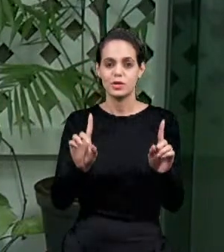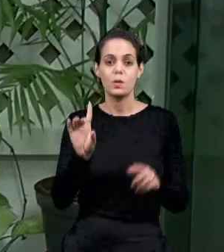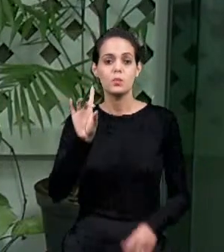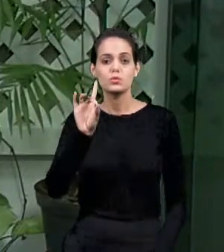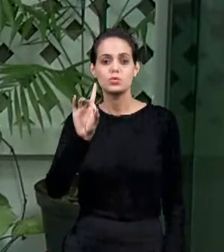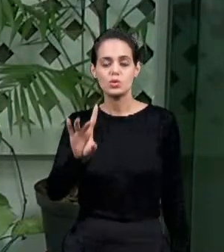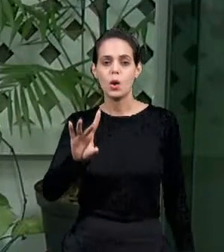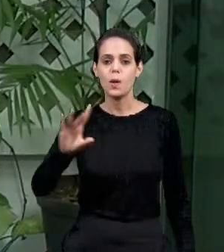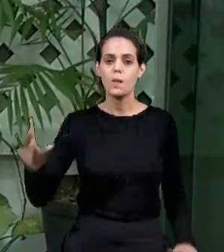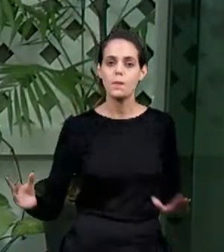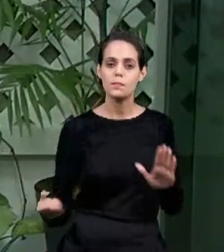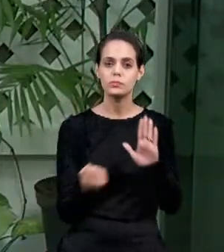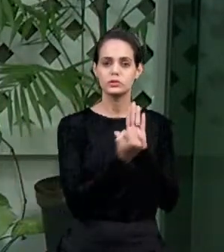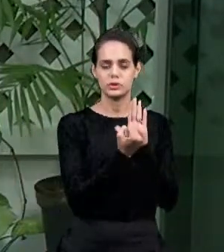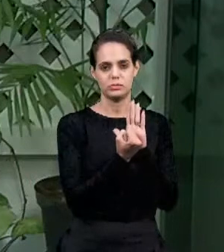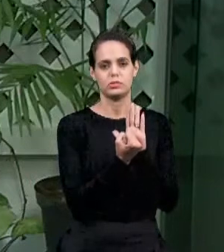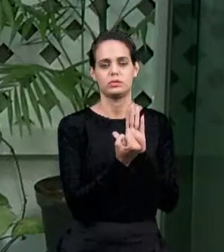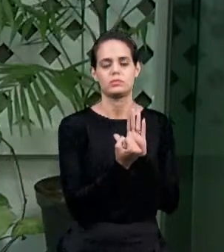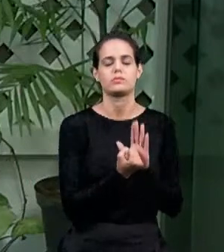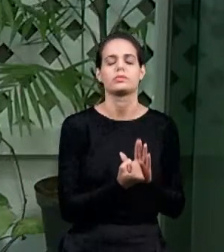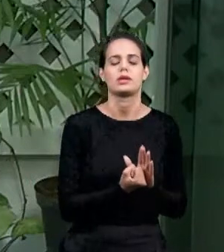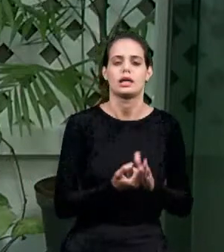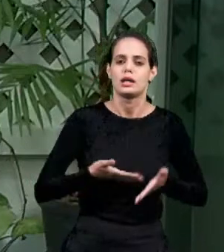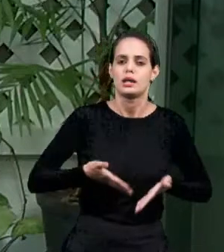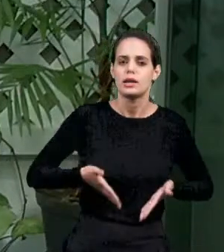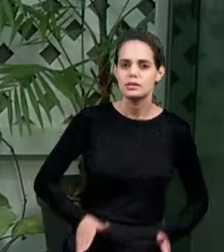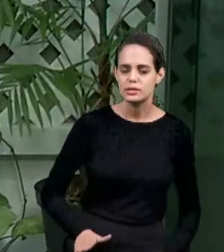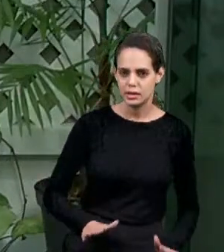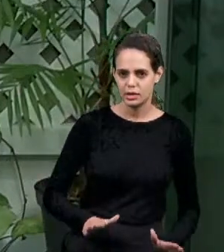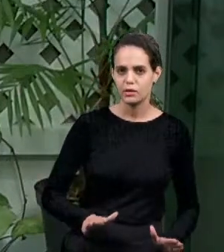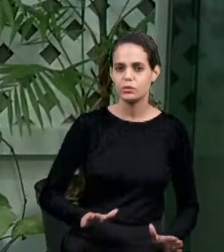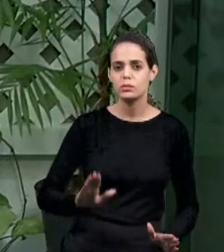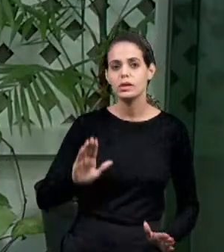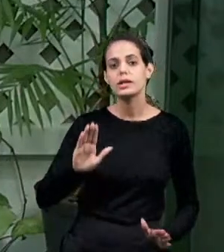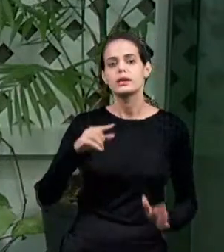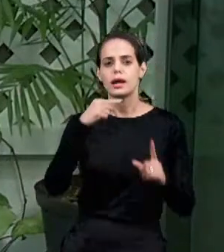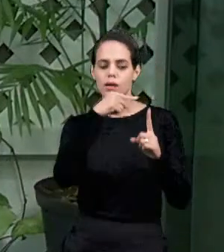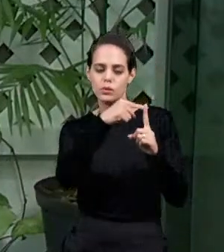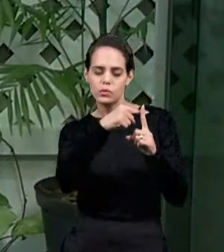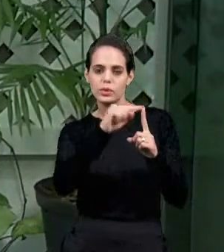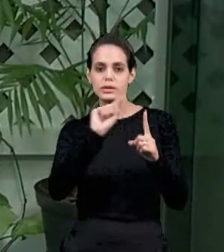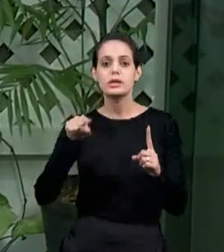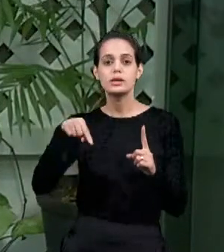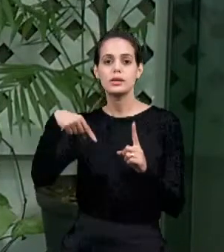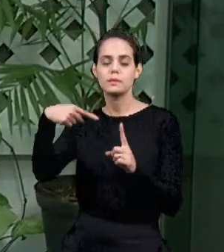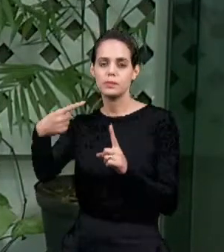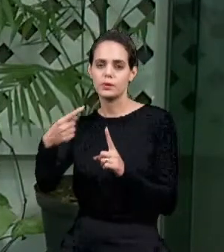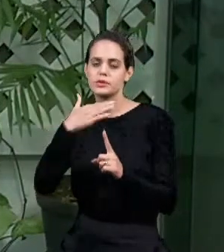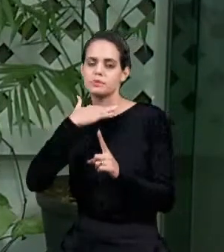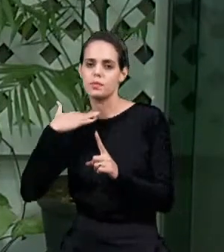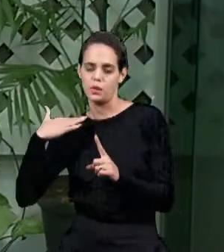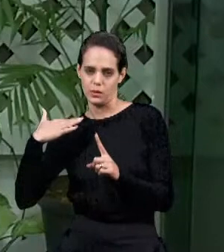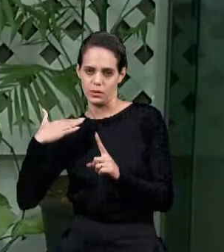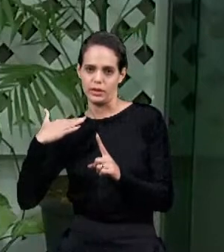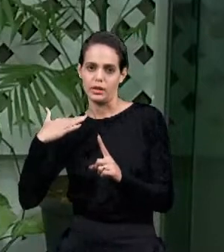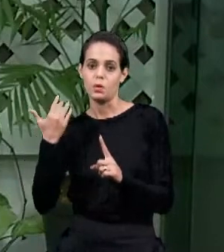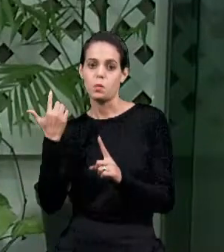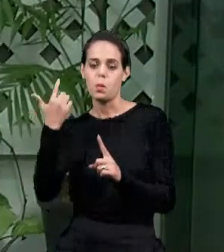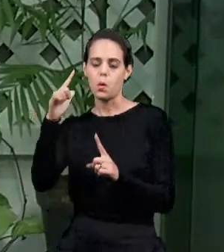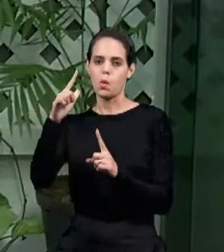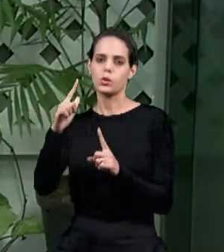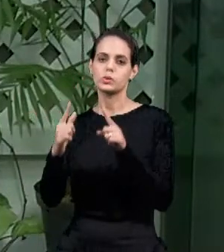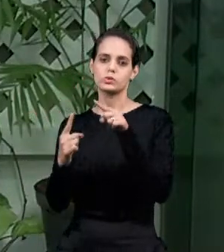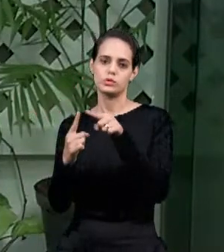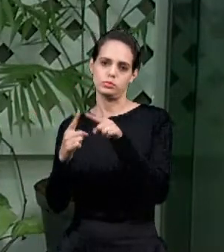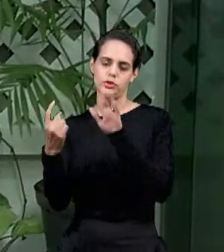sinal. Nasceu, então você bota lá a cruzinha, né? Depois morreu, tem outro sinal para dizer isso. Então, a